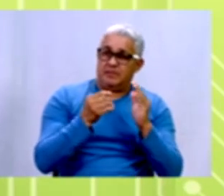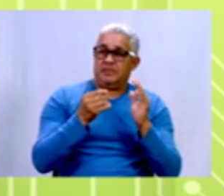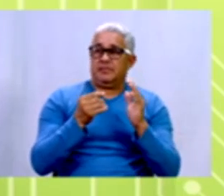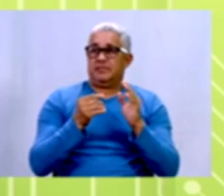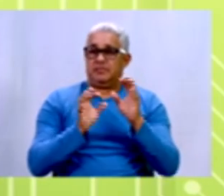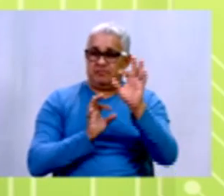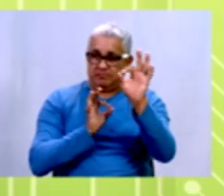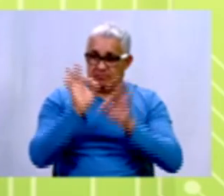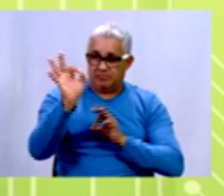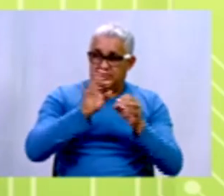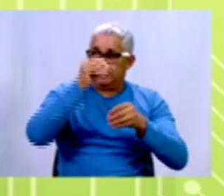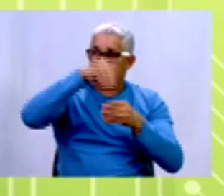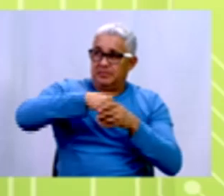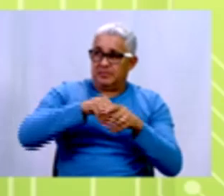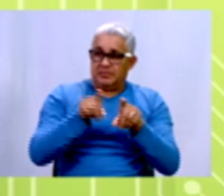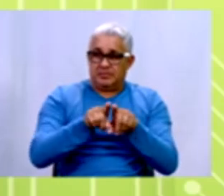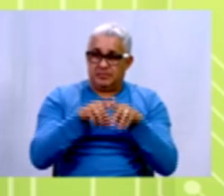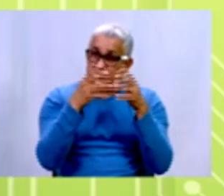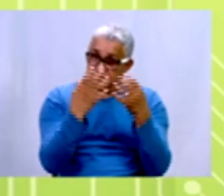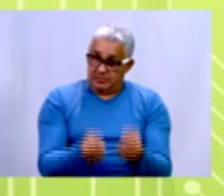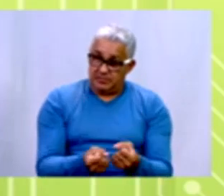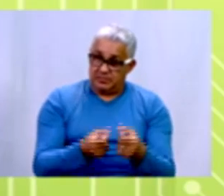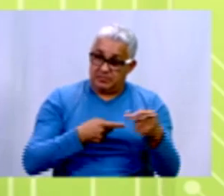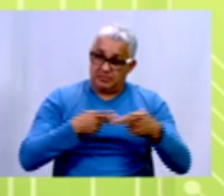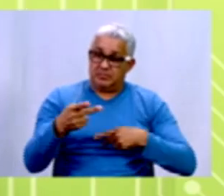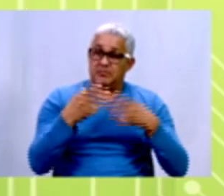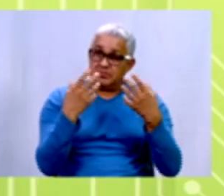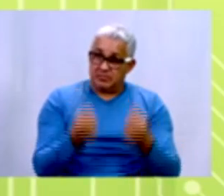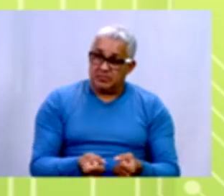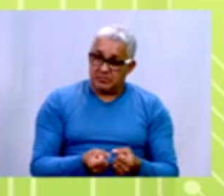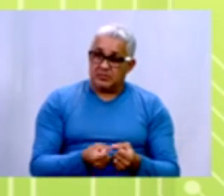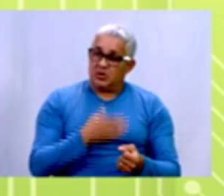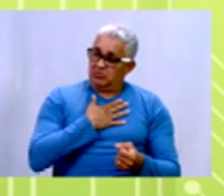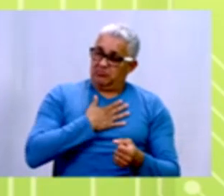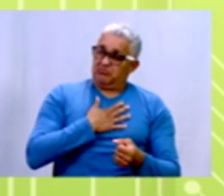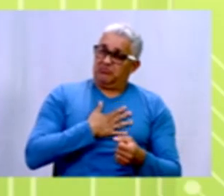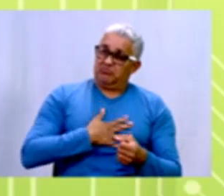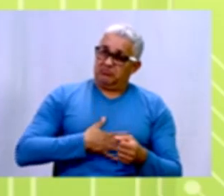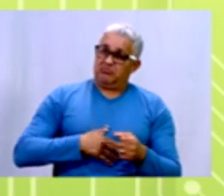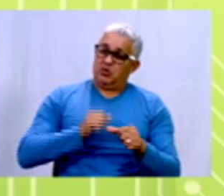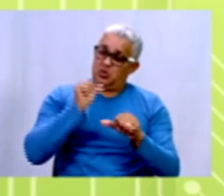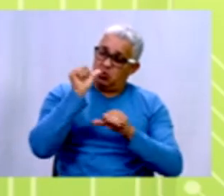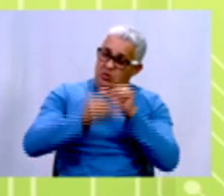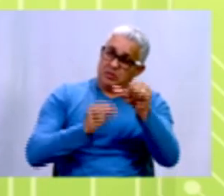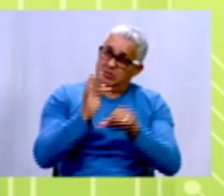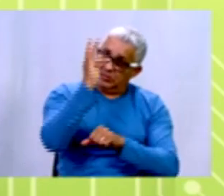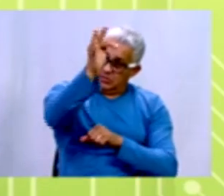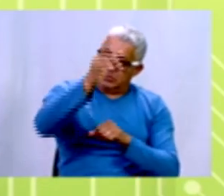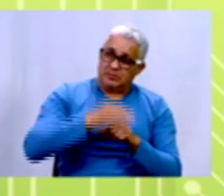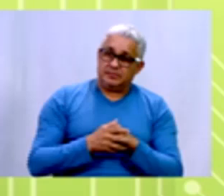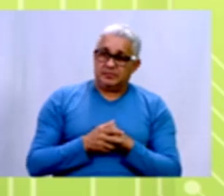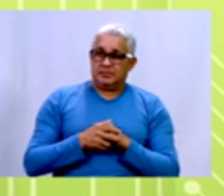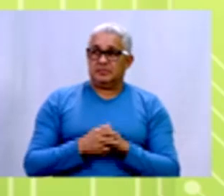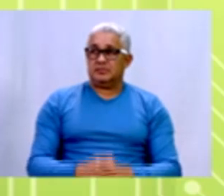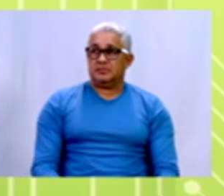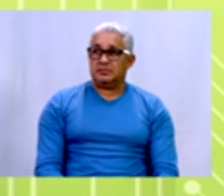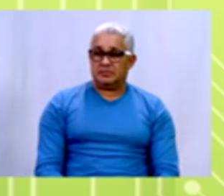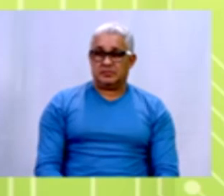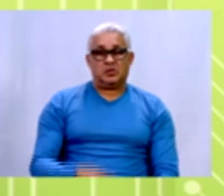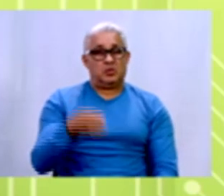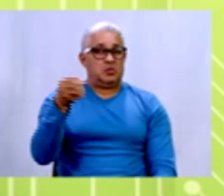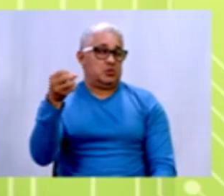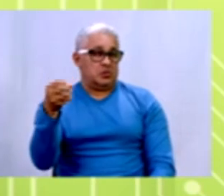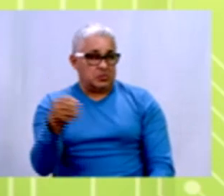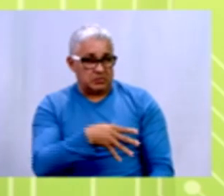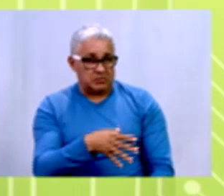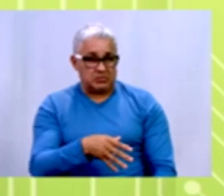forma organizada que o projeto aceita com tranquilidade futuras mudanças, né? Novidades,